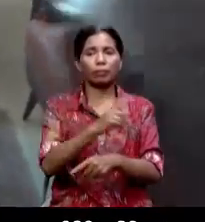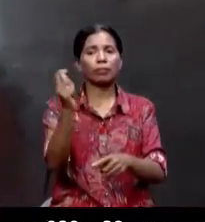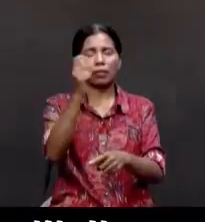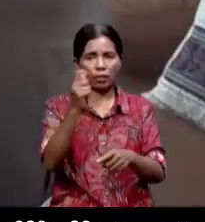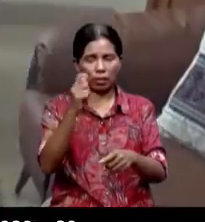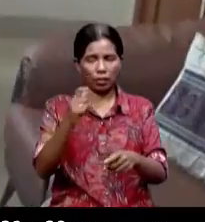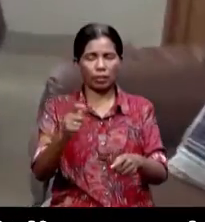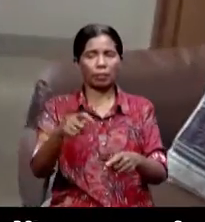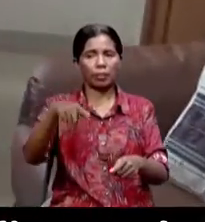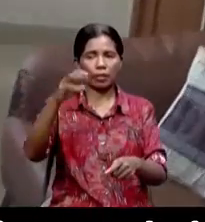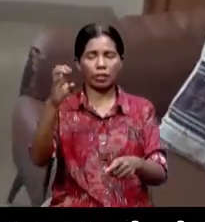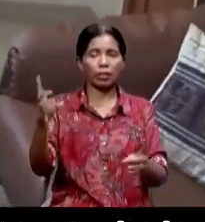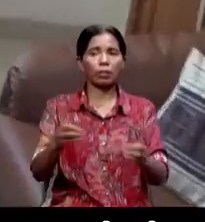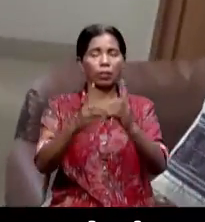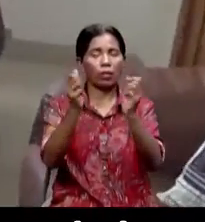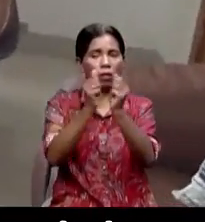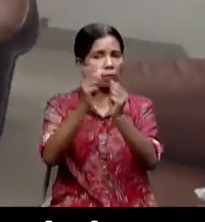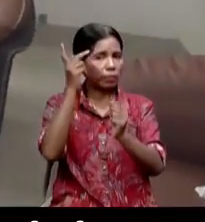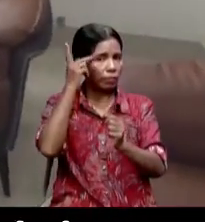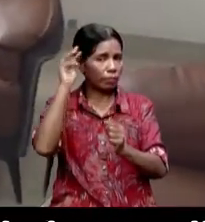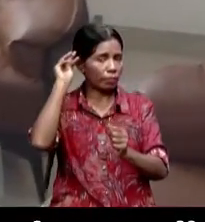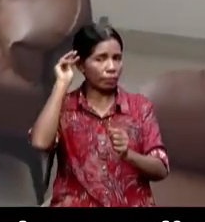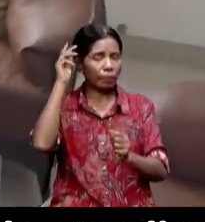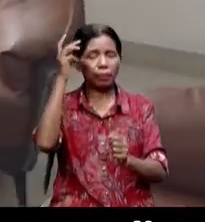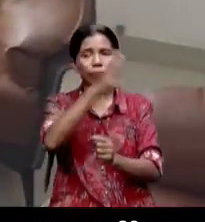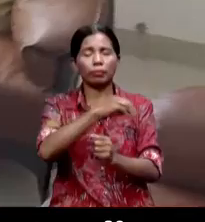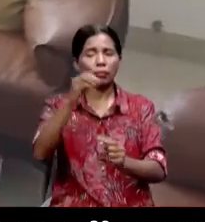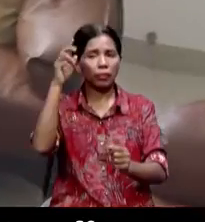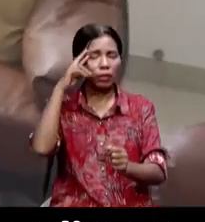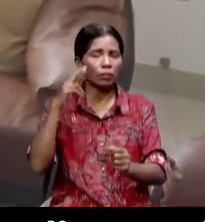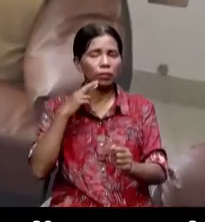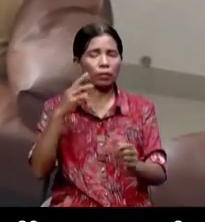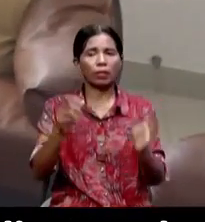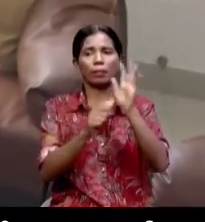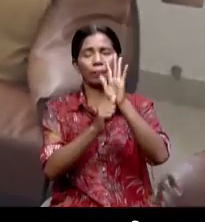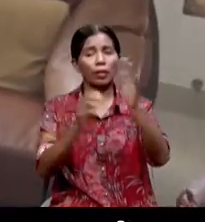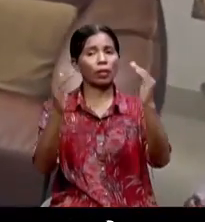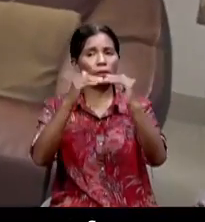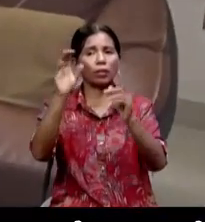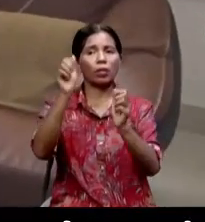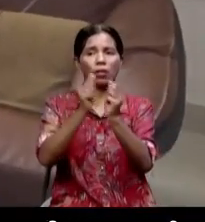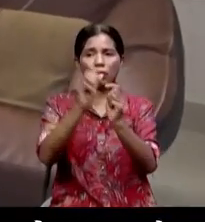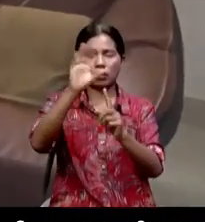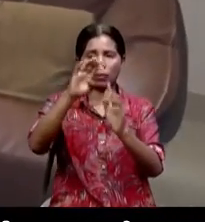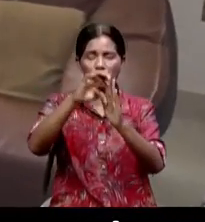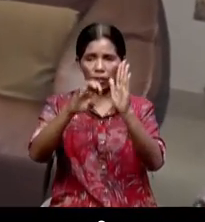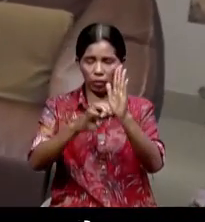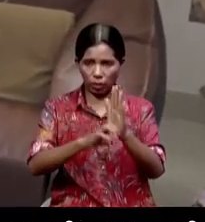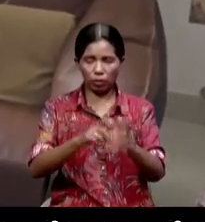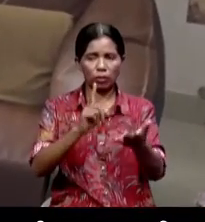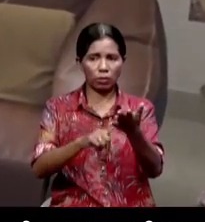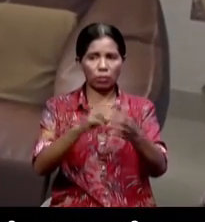Patricia hasorumalu ho presidente Republika José Ramjorta ho dia presenta an. Ia sorumutu encontro ne Patricia Jose Festado diskuti kon aba